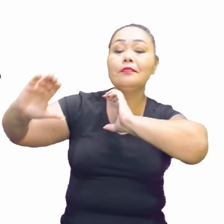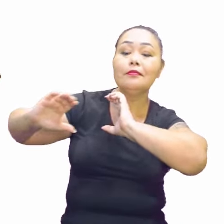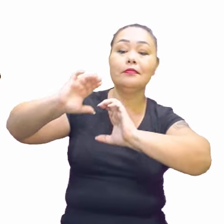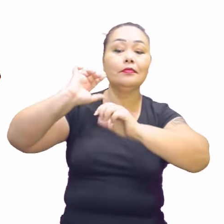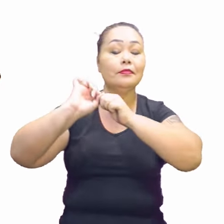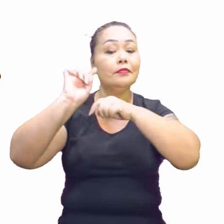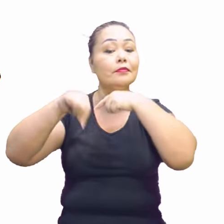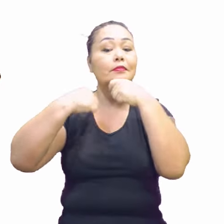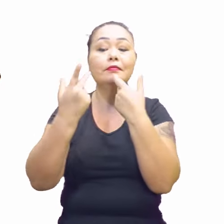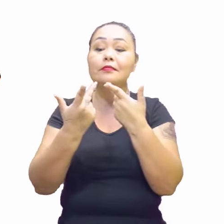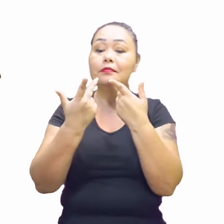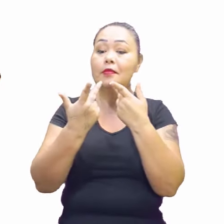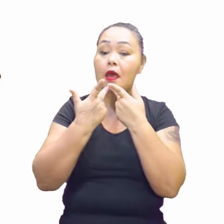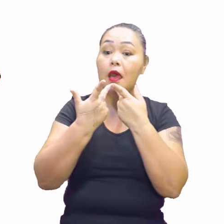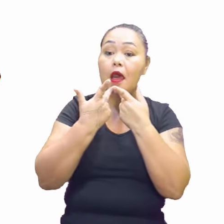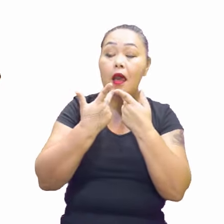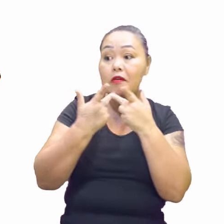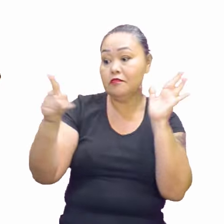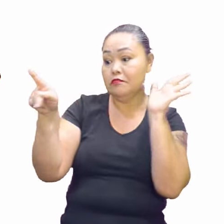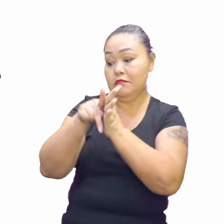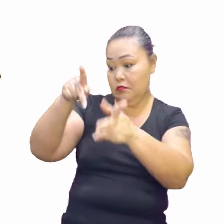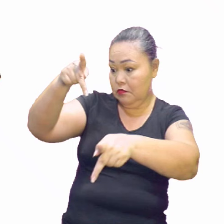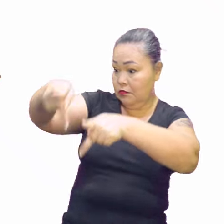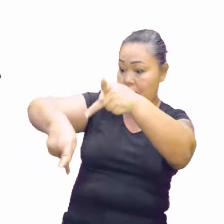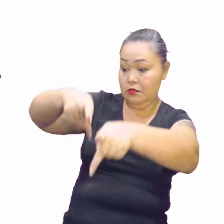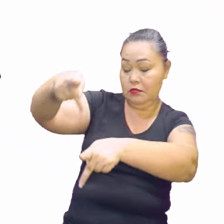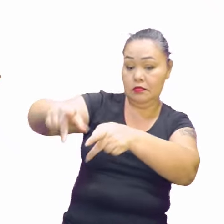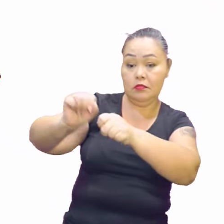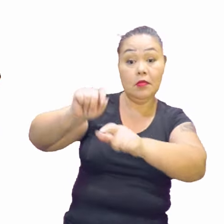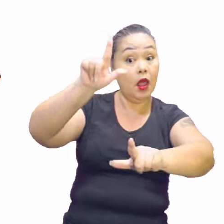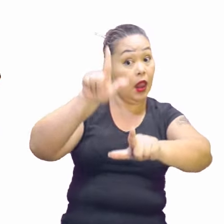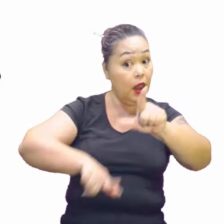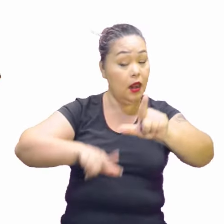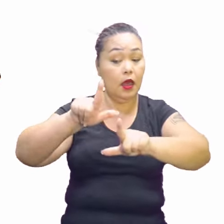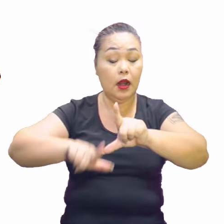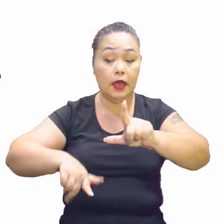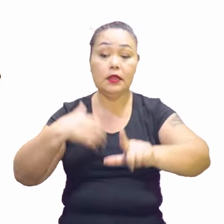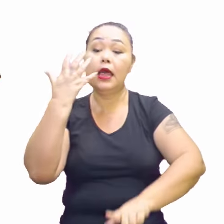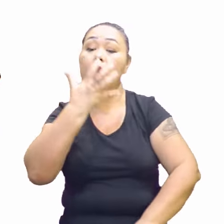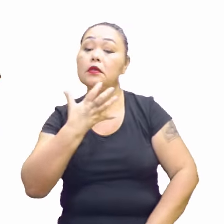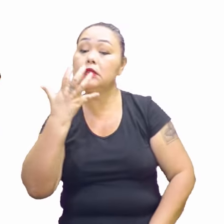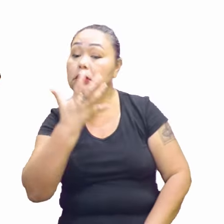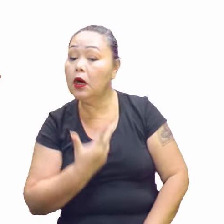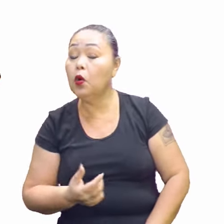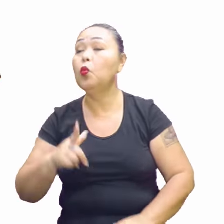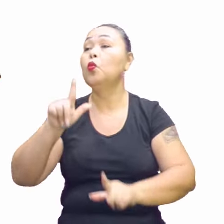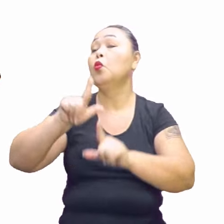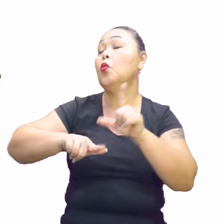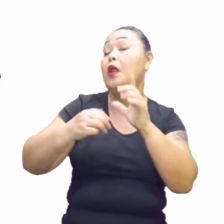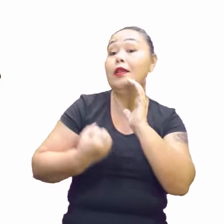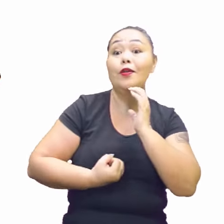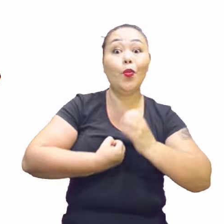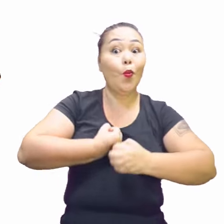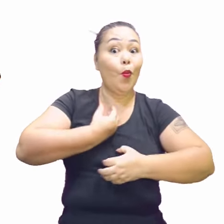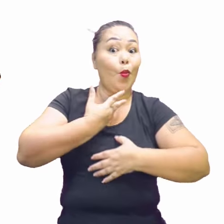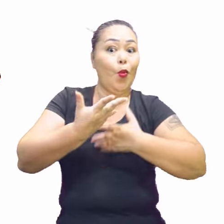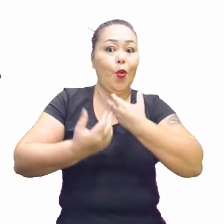a fala coloquial. Quando é letra da canção, quando é letra de